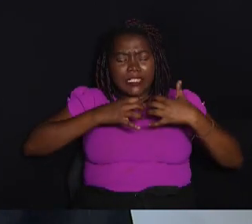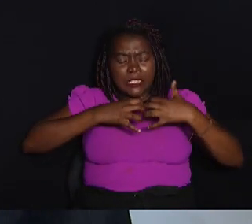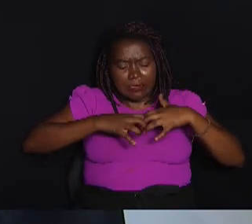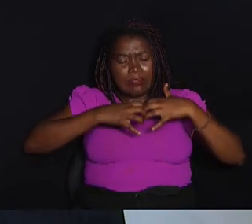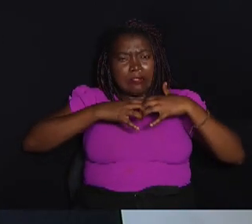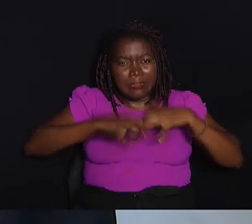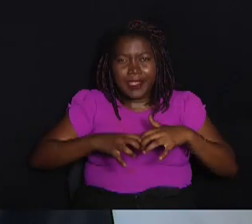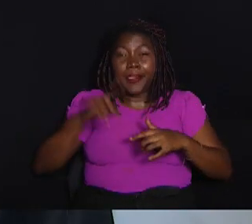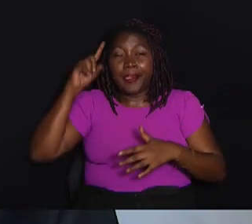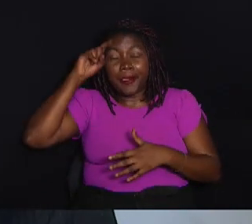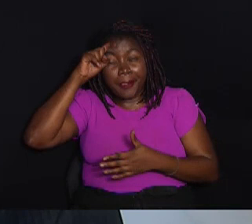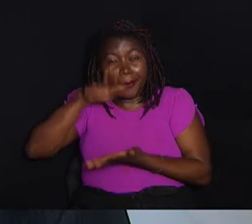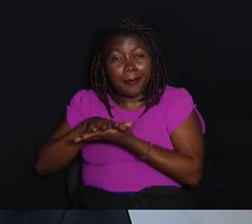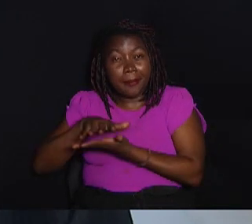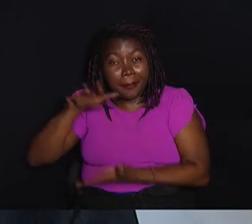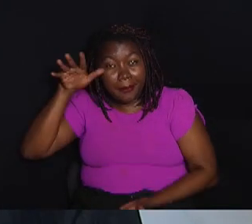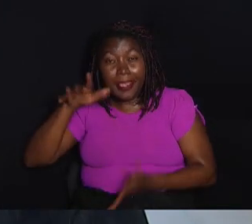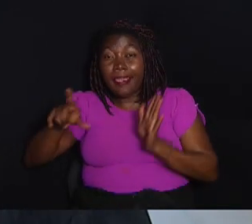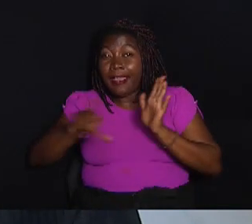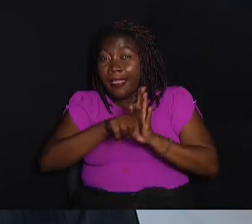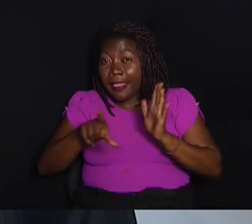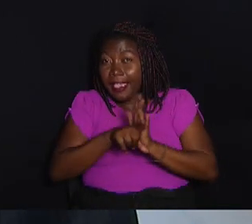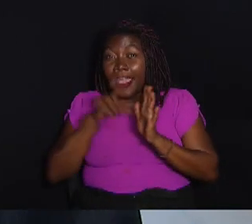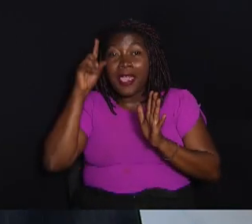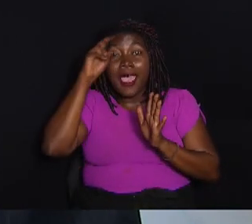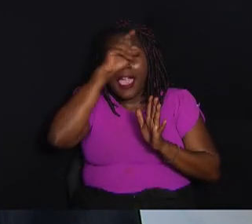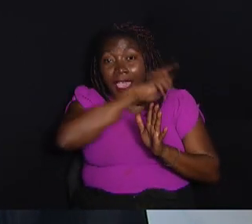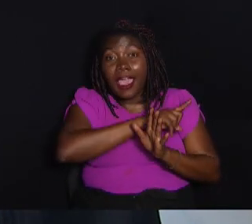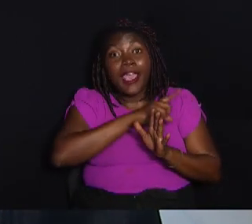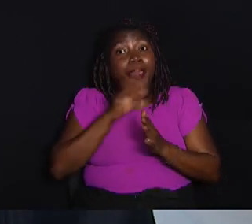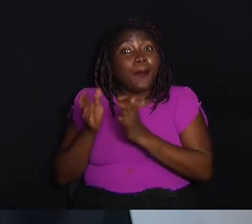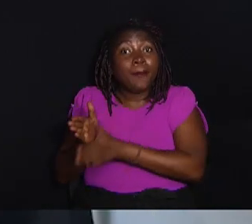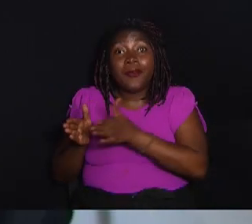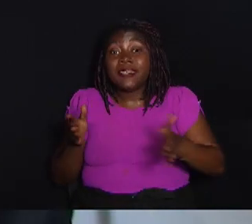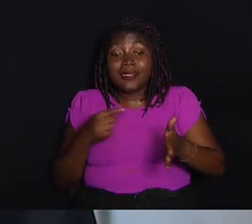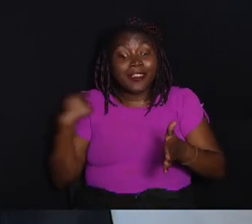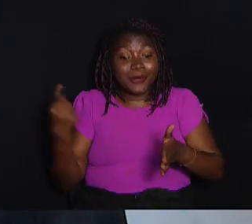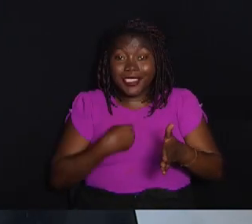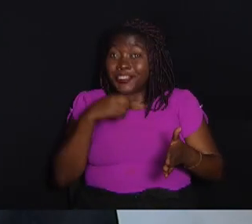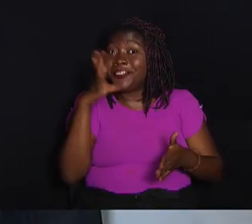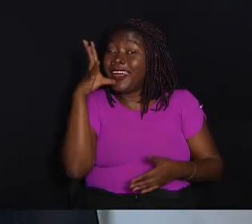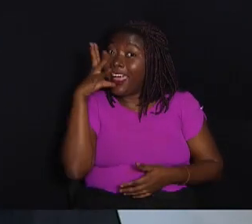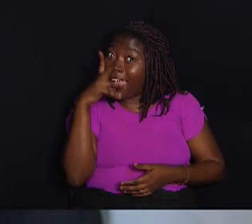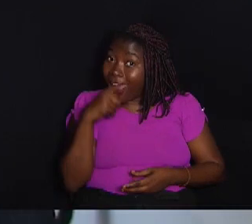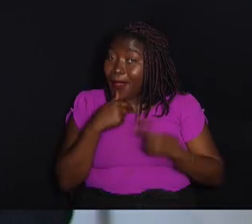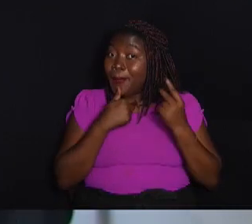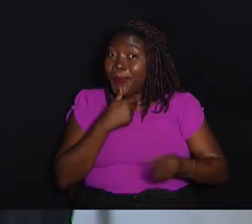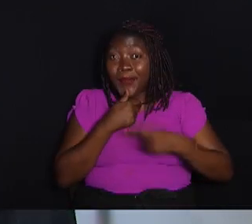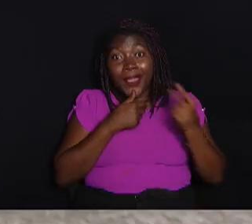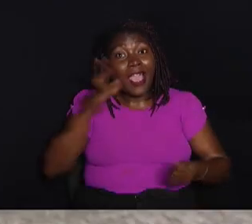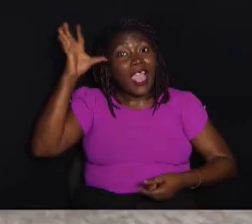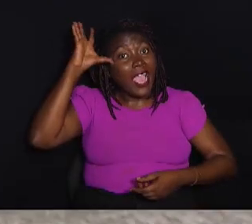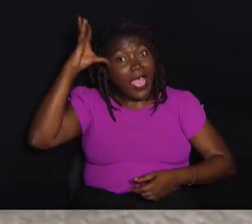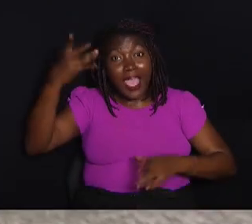a legislação complicadíssima e que é um processo que a gente vai levar muito tempo para para resolver e